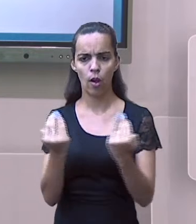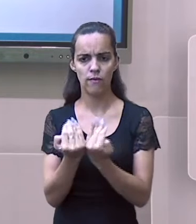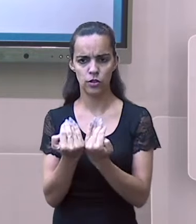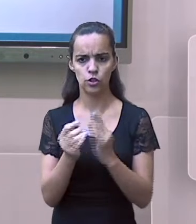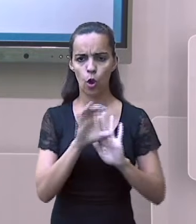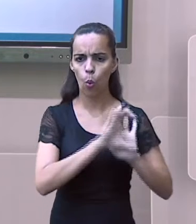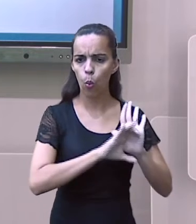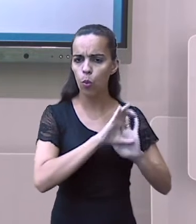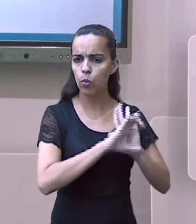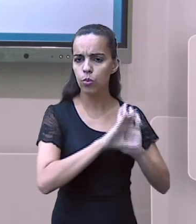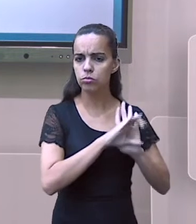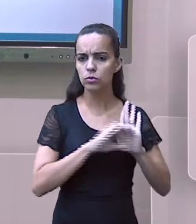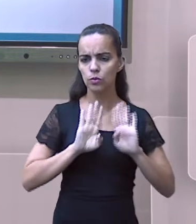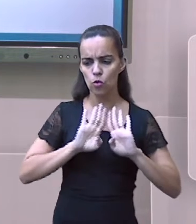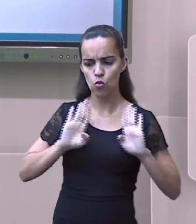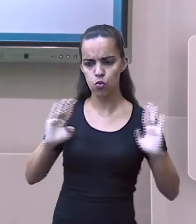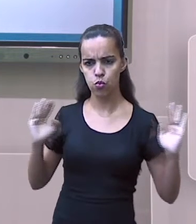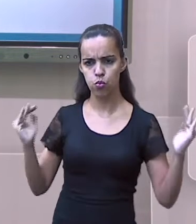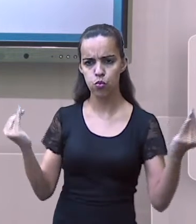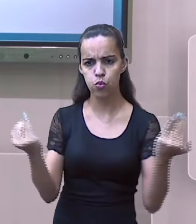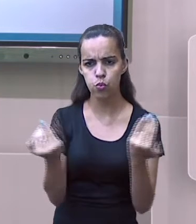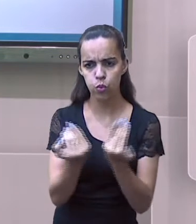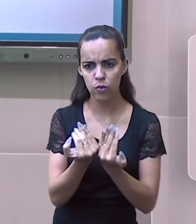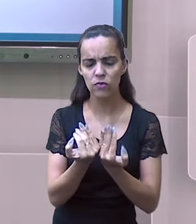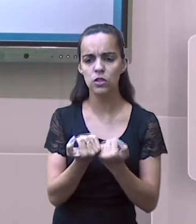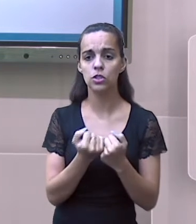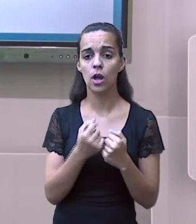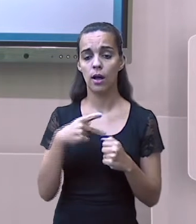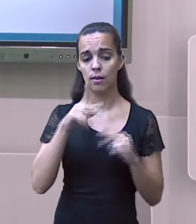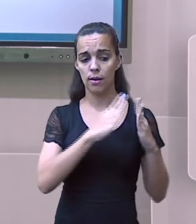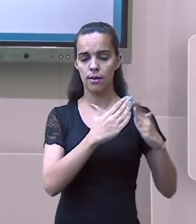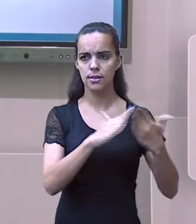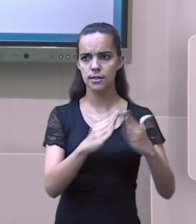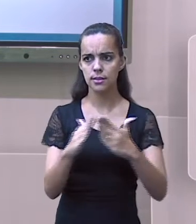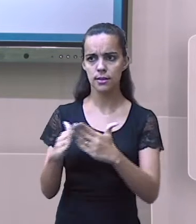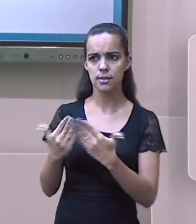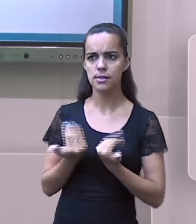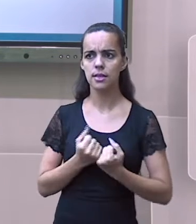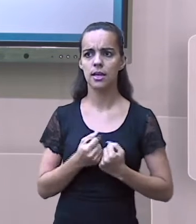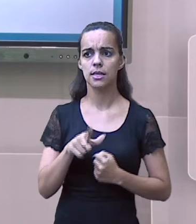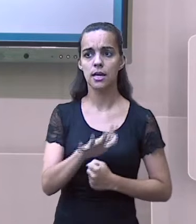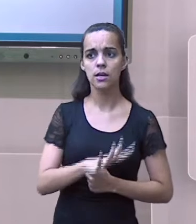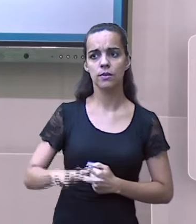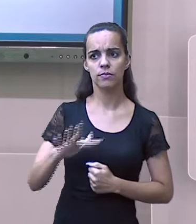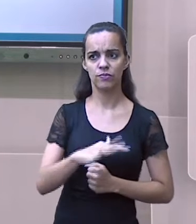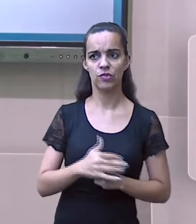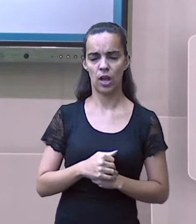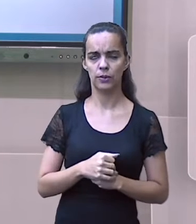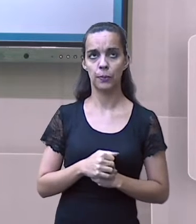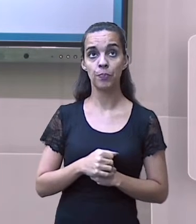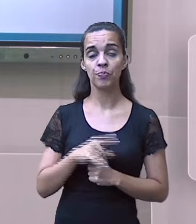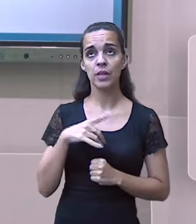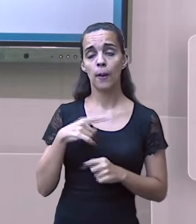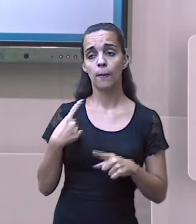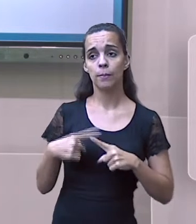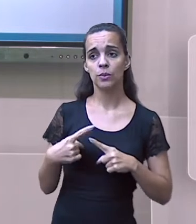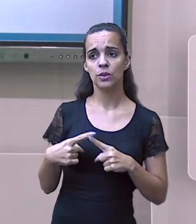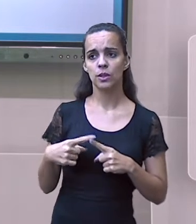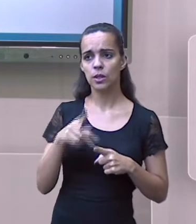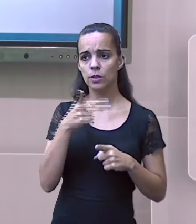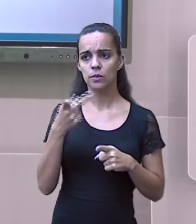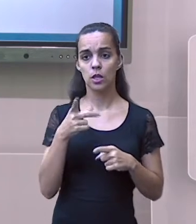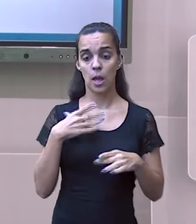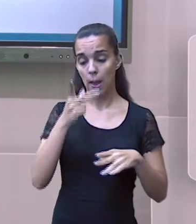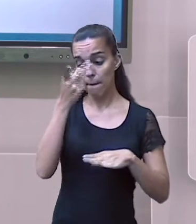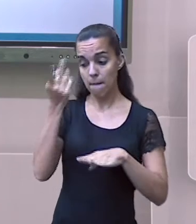para a gente entender, um condomínio fechado é um bairro, onde esse bairro ele é todo fechado e você só